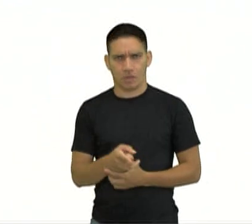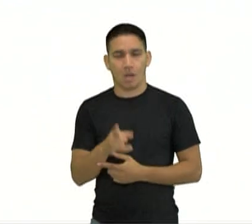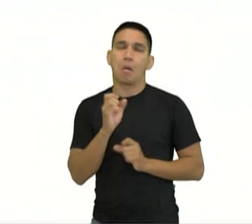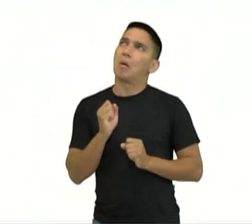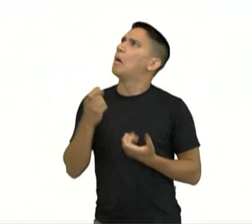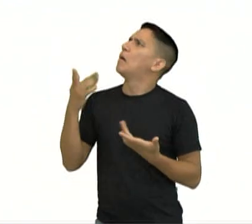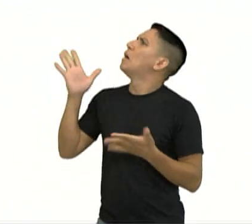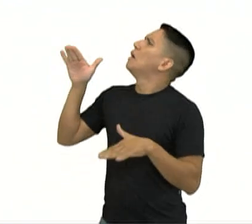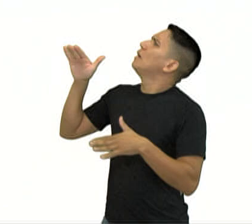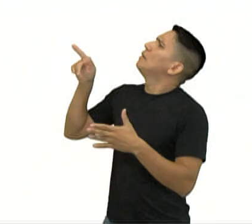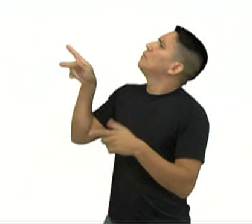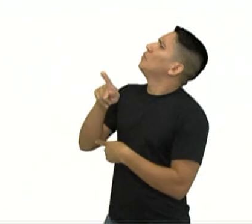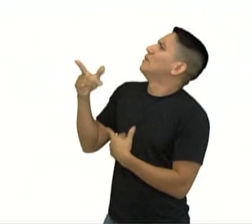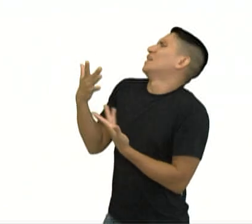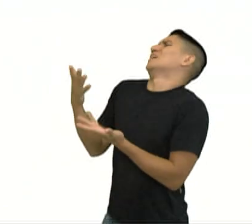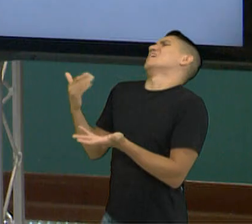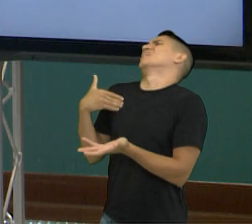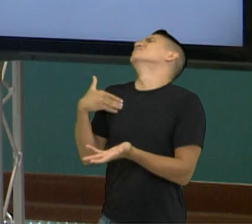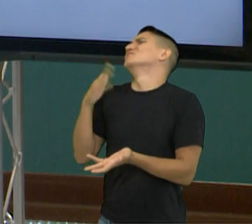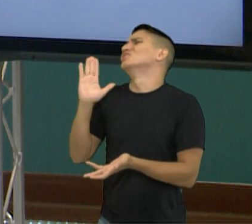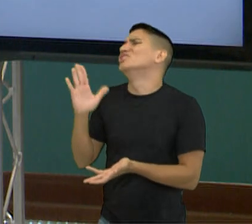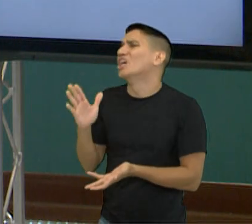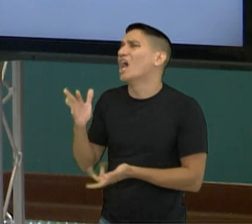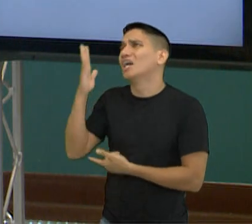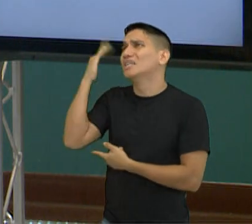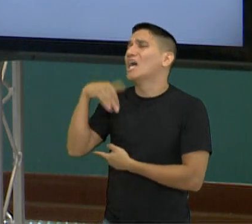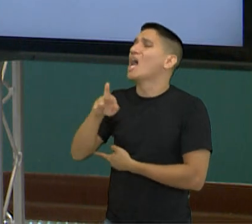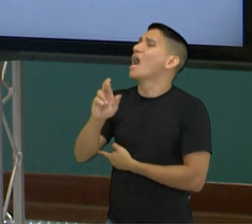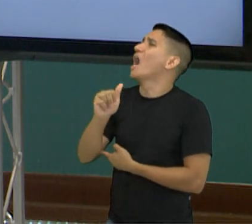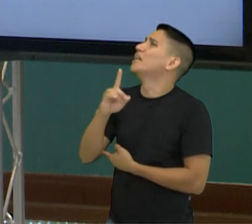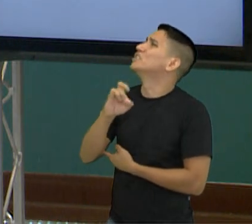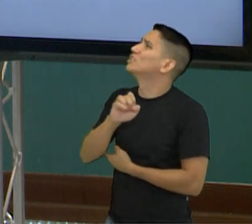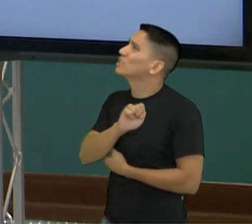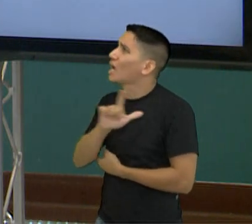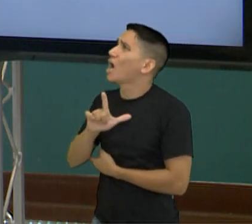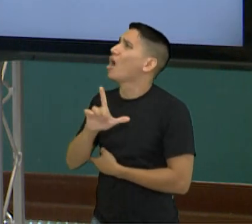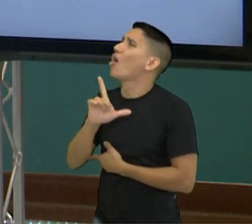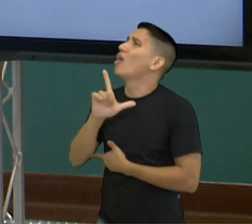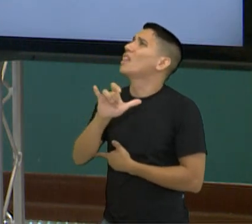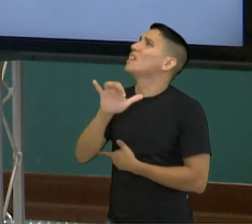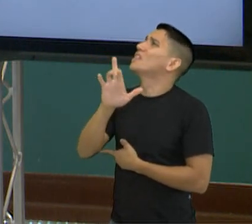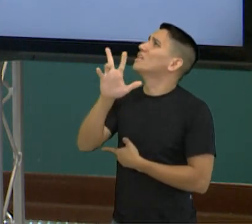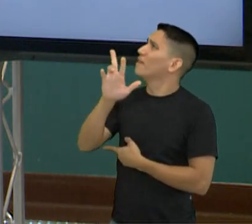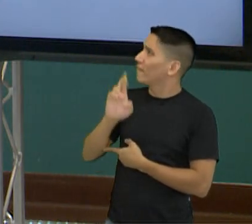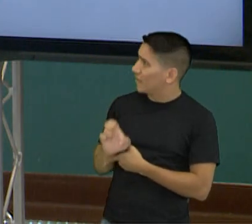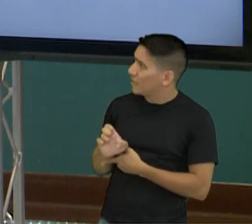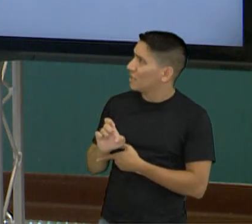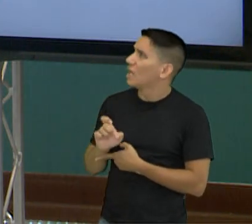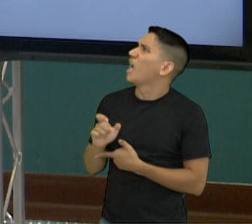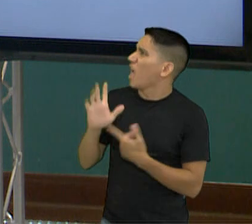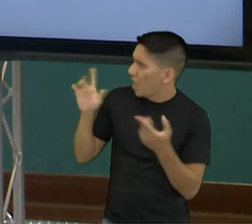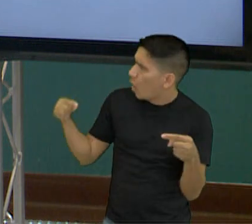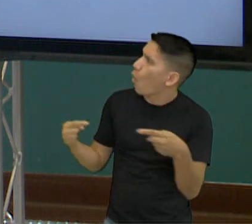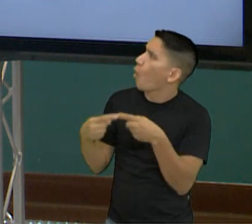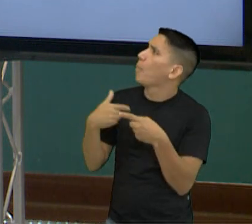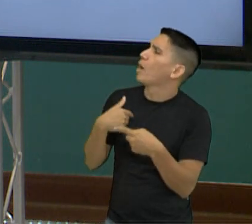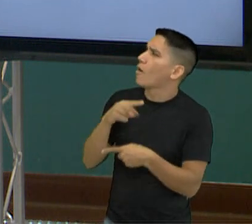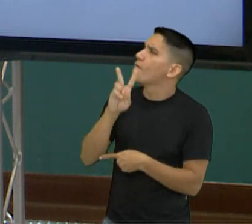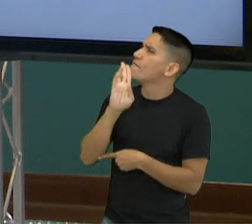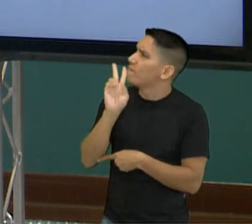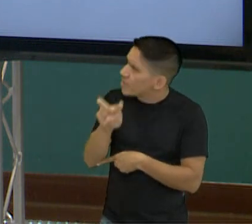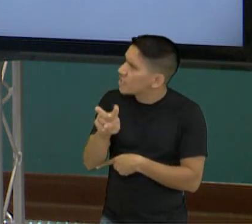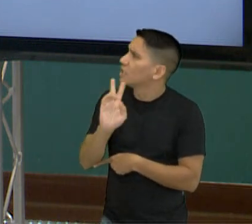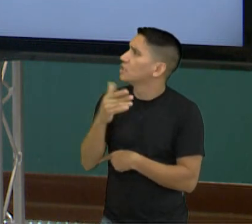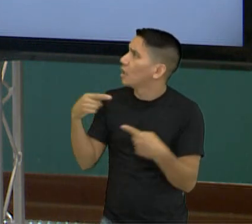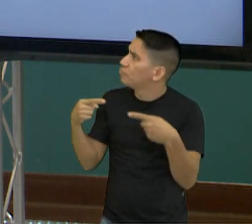dizer, professor, eu já ouvi falar em radicais livres. Será que tem alguma coisa a ver com o que eu ouvi e com o que está aí?